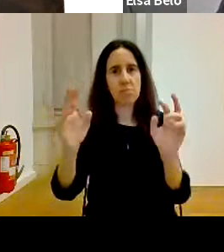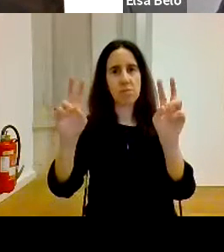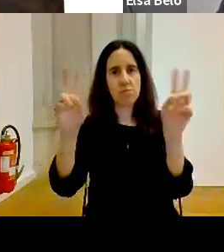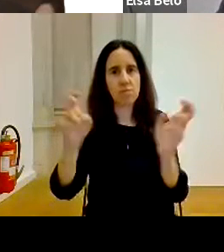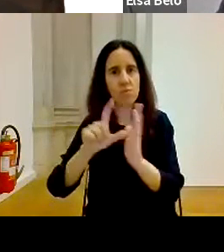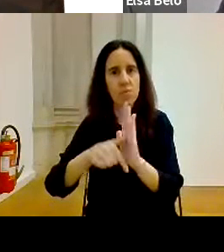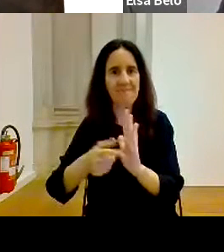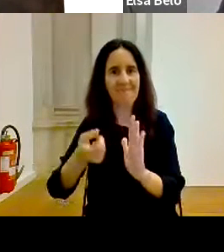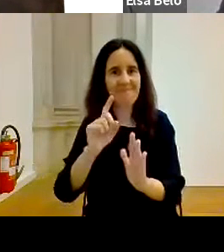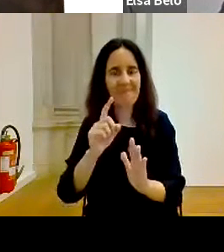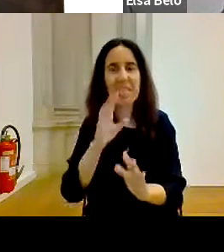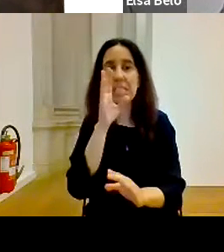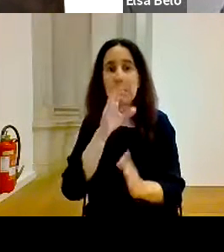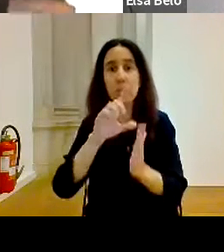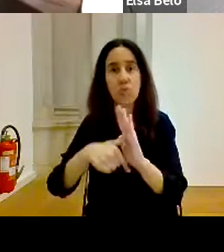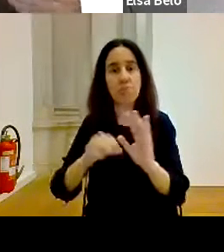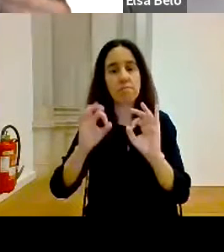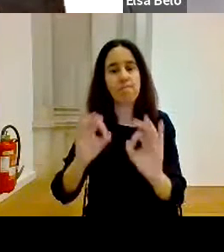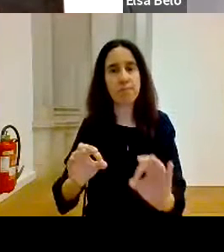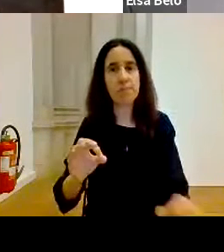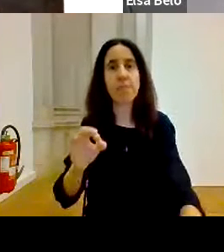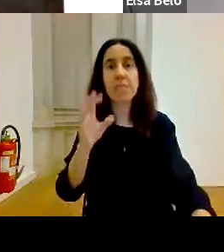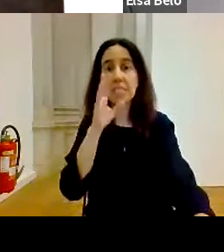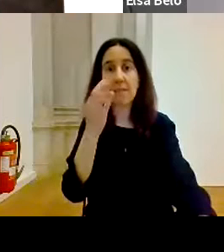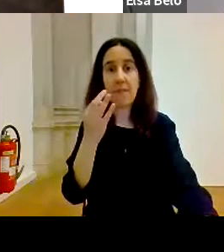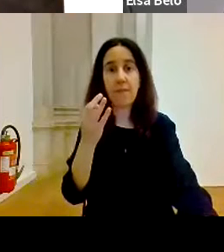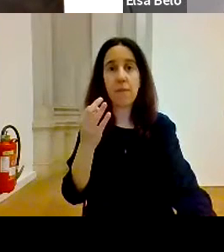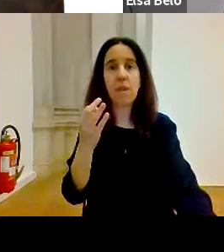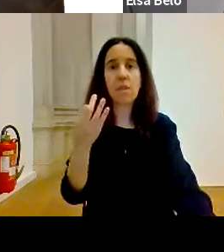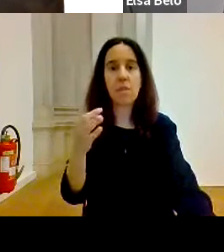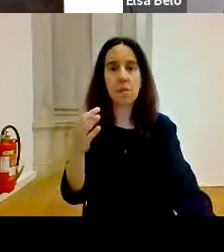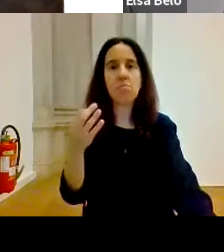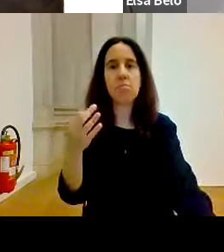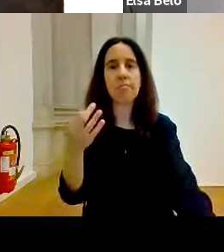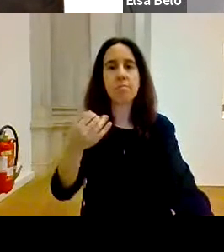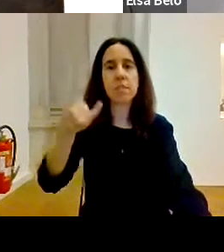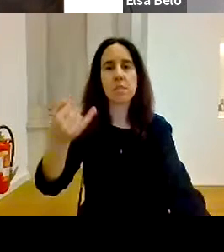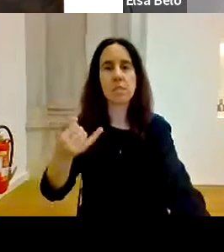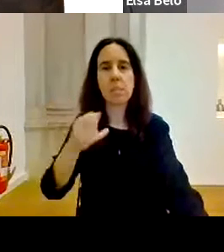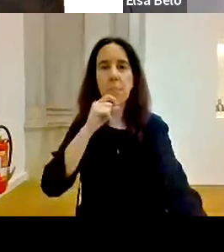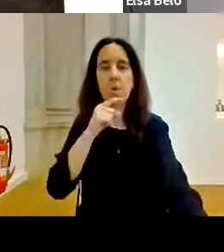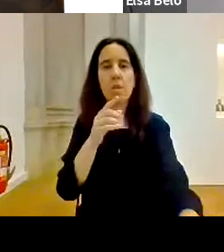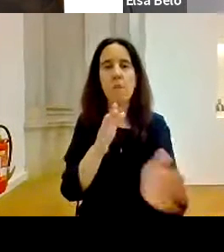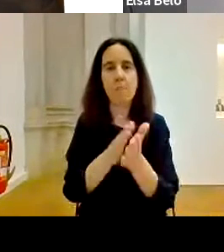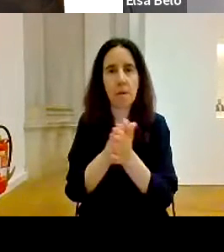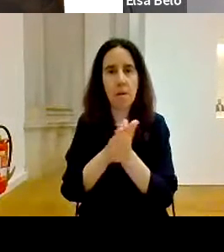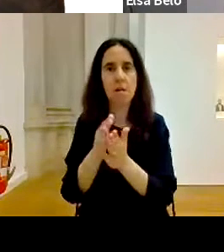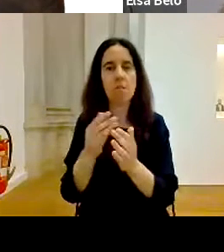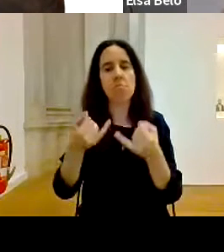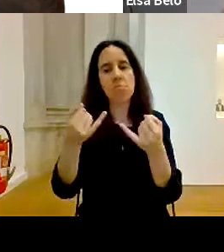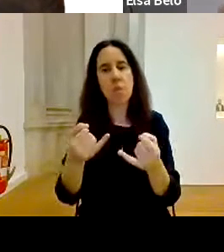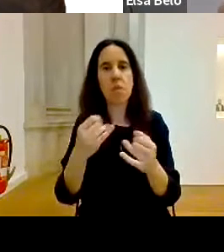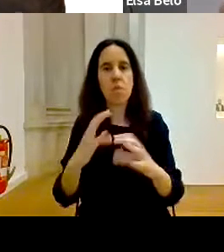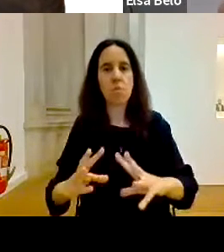se o projeto terminar e depois seguir, todo esse acervo fica estruturado e quem vier a seguir pode pegar e, digamos,